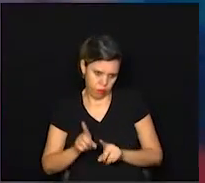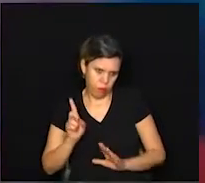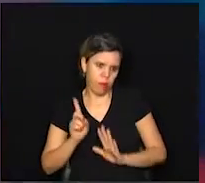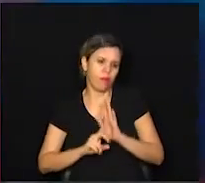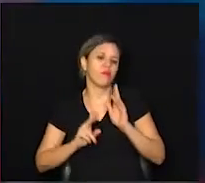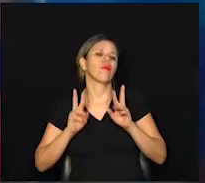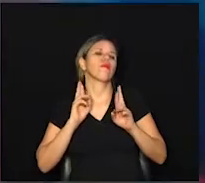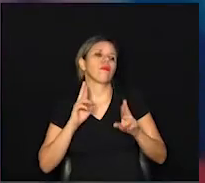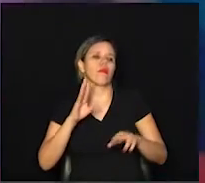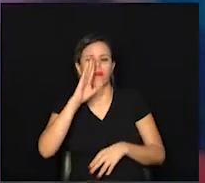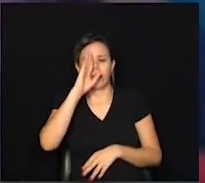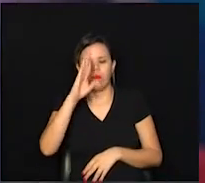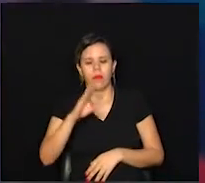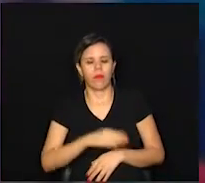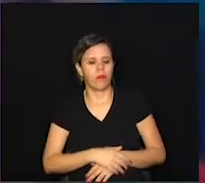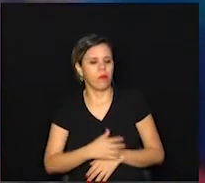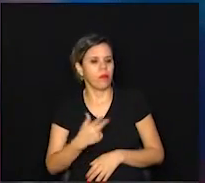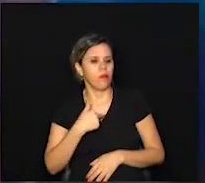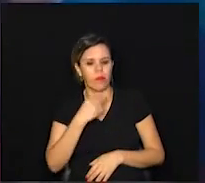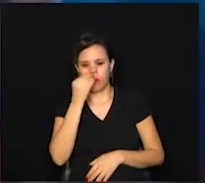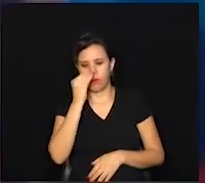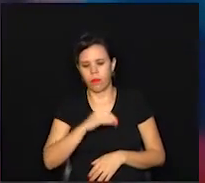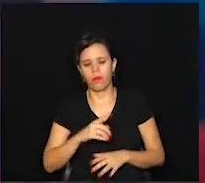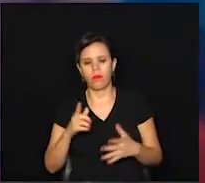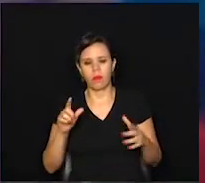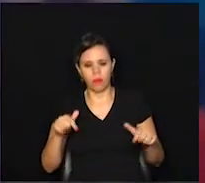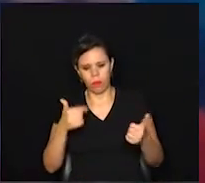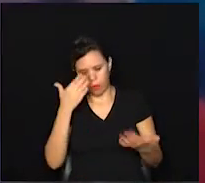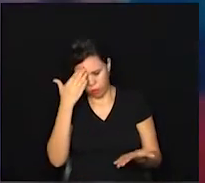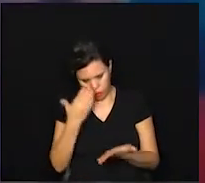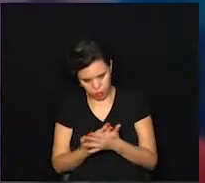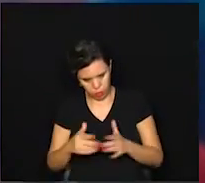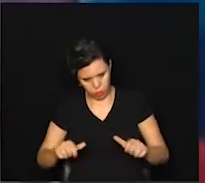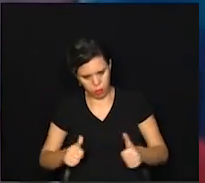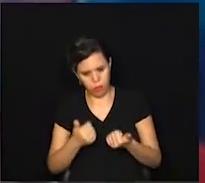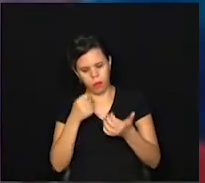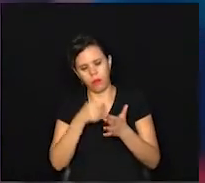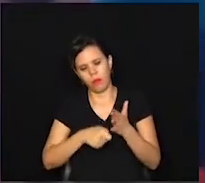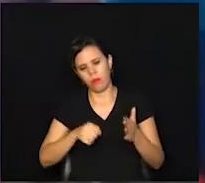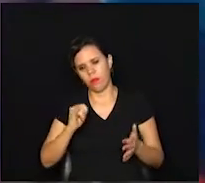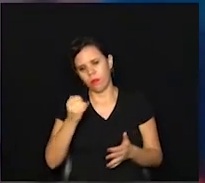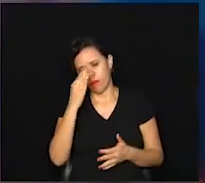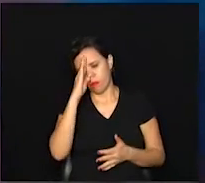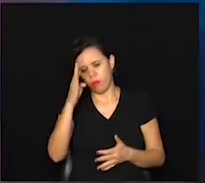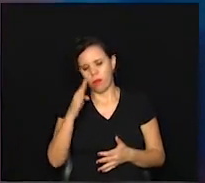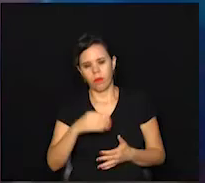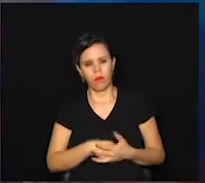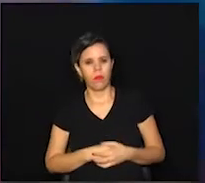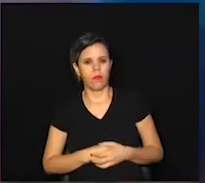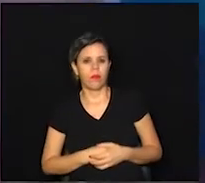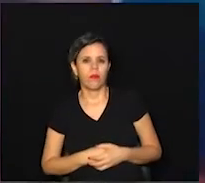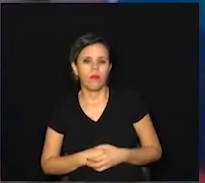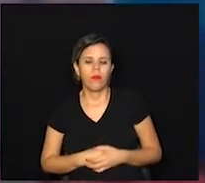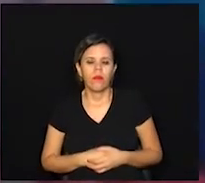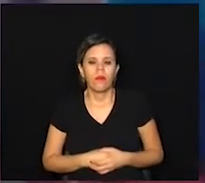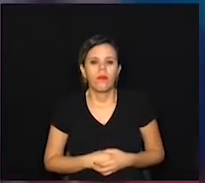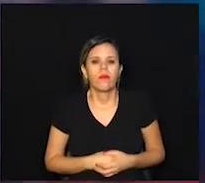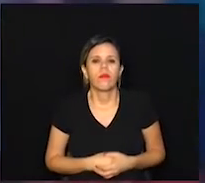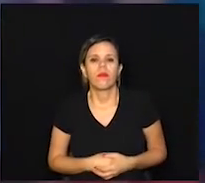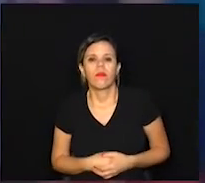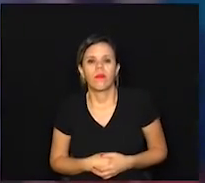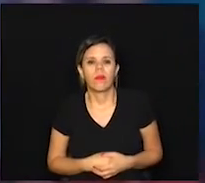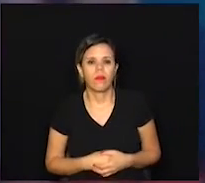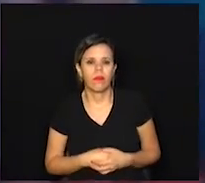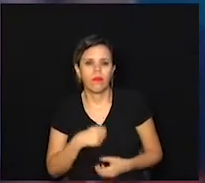fundamental, não podemos ser pessimistas, né? A gente tem que acreditar na luta, a luta é fundamental, a gente tem que acreditar nela. Então, quem sabe a gente,